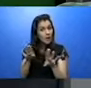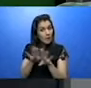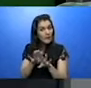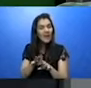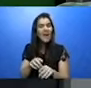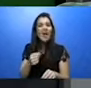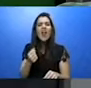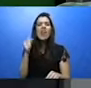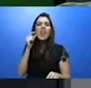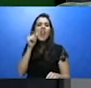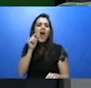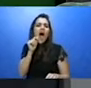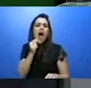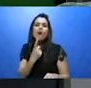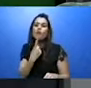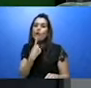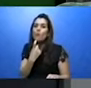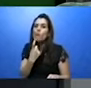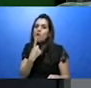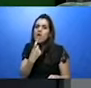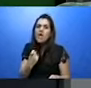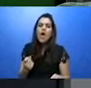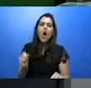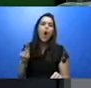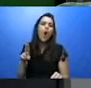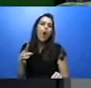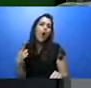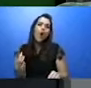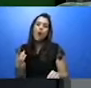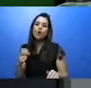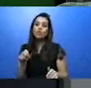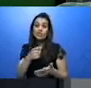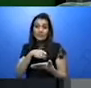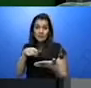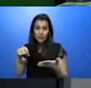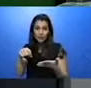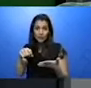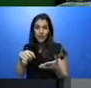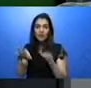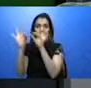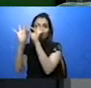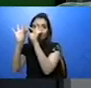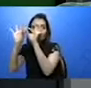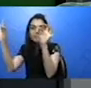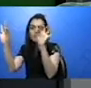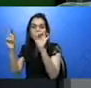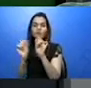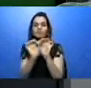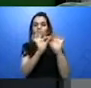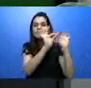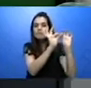lápis vermelho ou de outra cor, ou até mesmo um lápis de escrever, e sublinhar ou circular todas